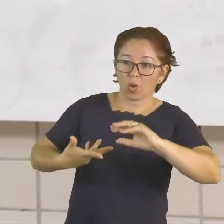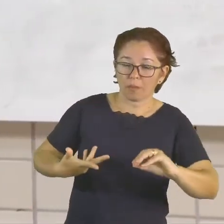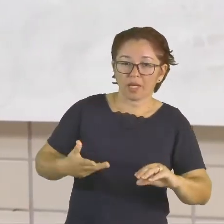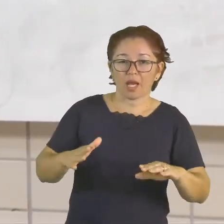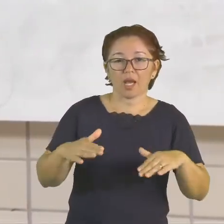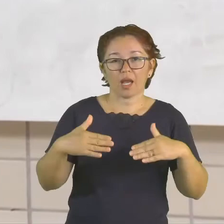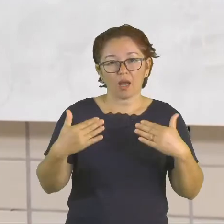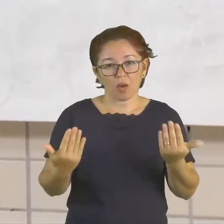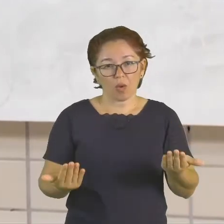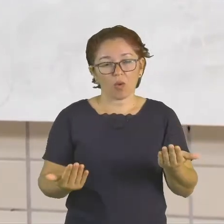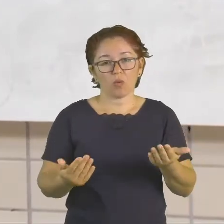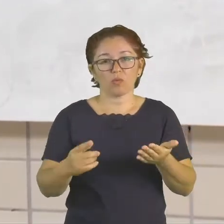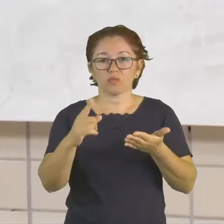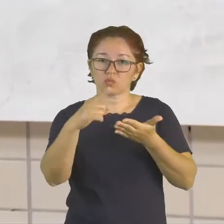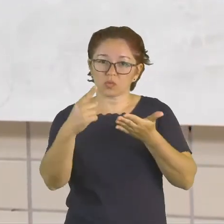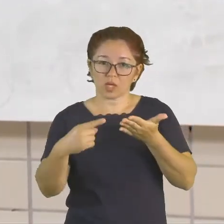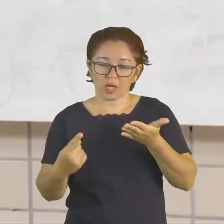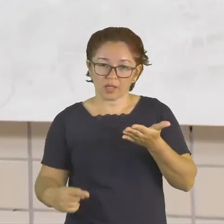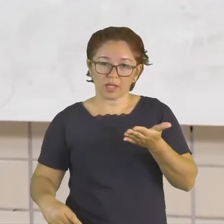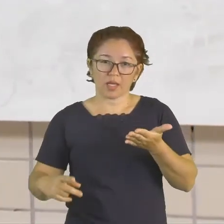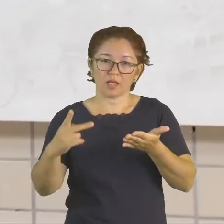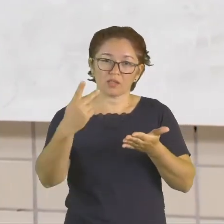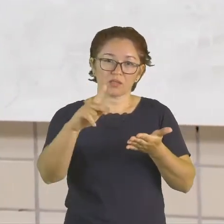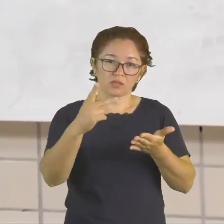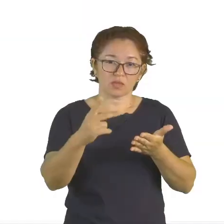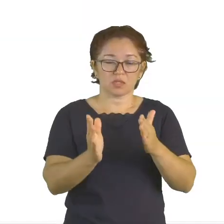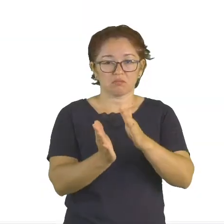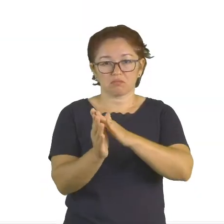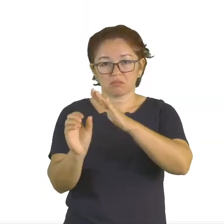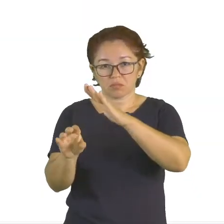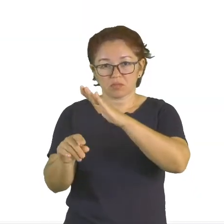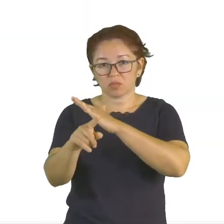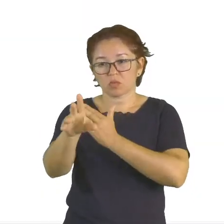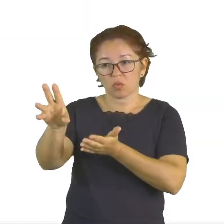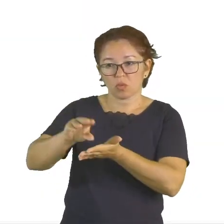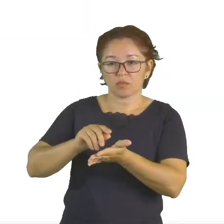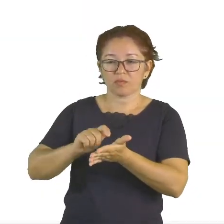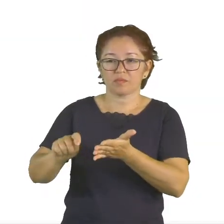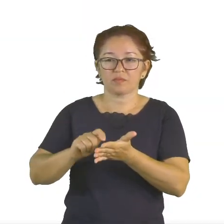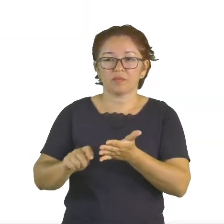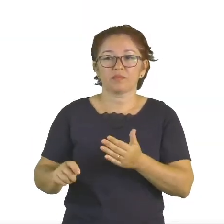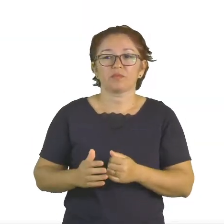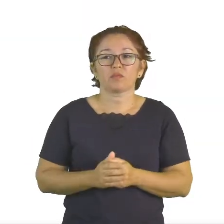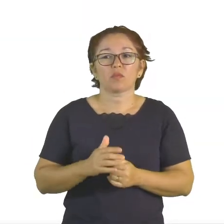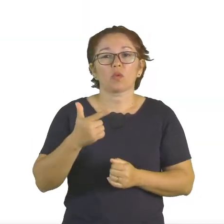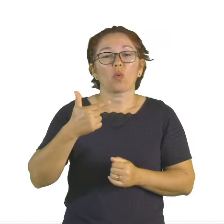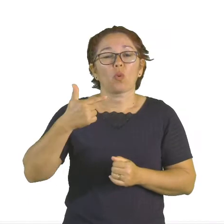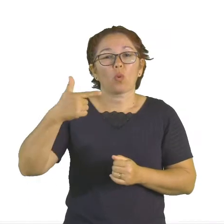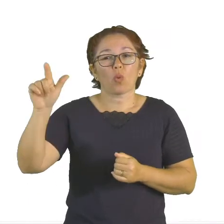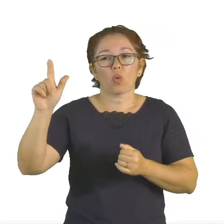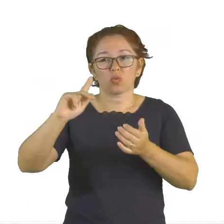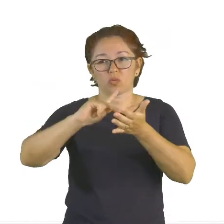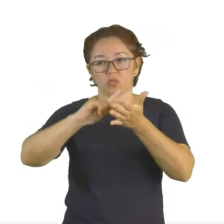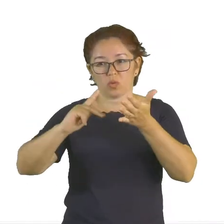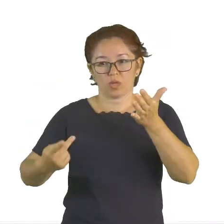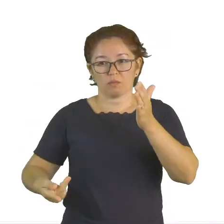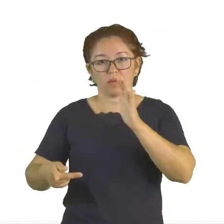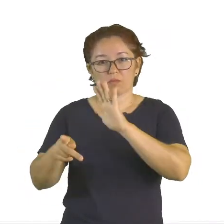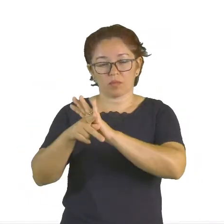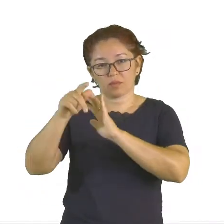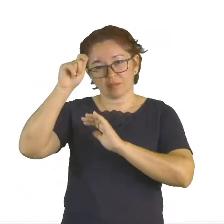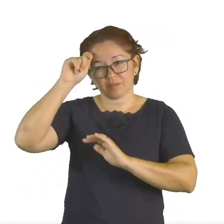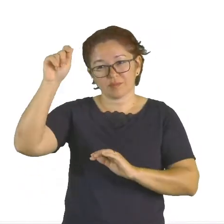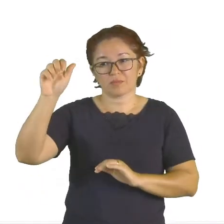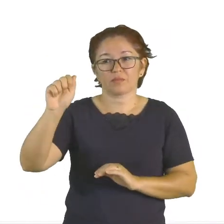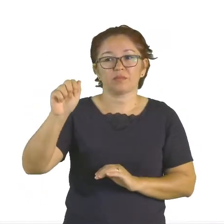justificar. Como você explica a temática do poema de Haroldo de Campos? Há rimas no poema? Que